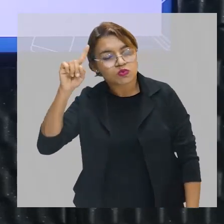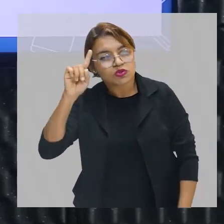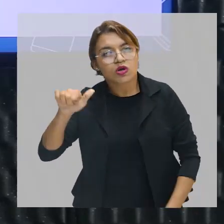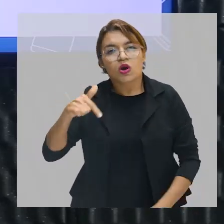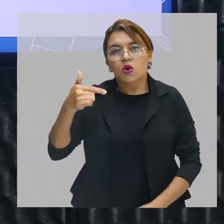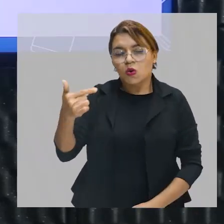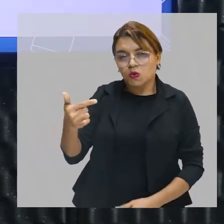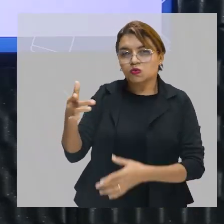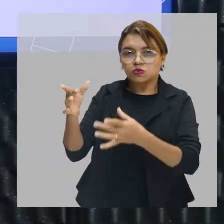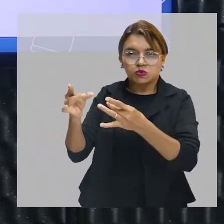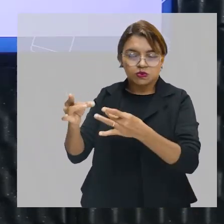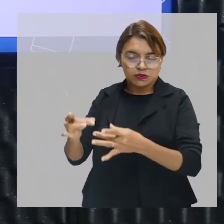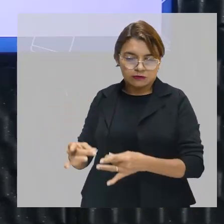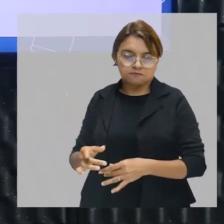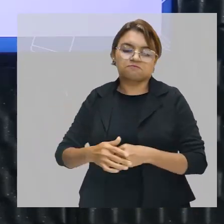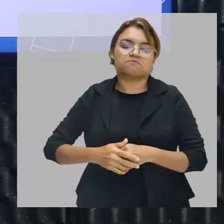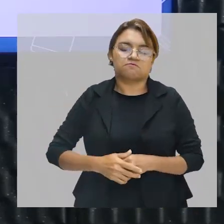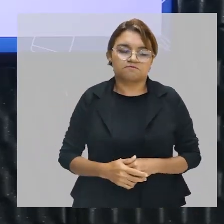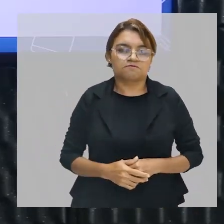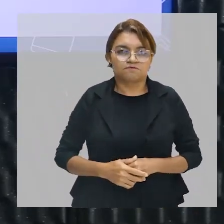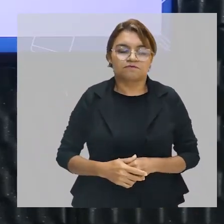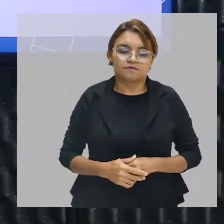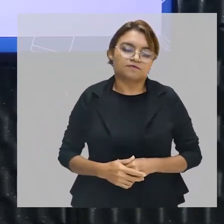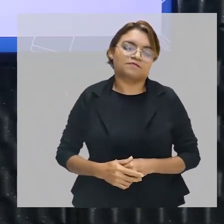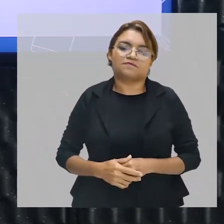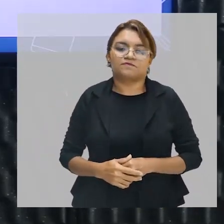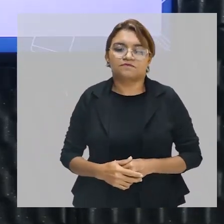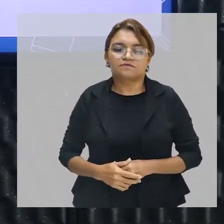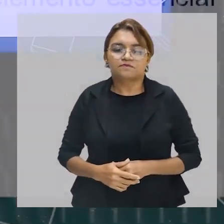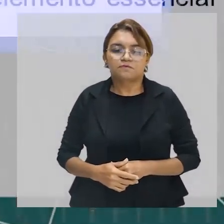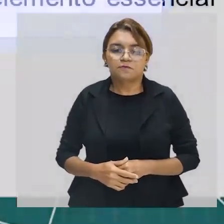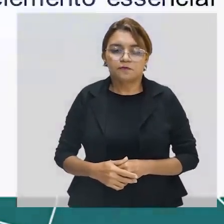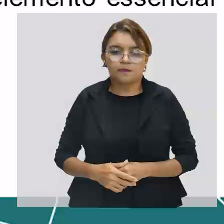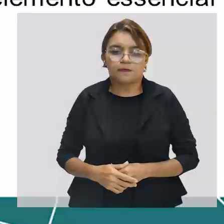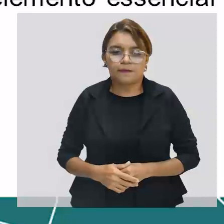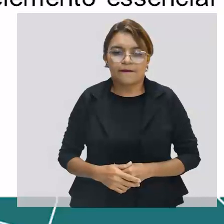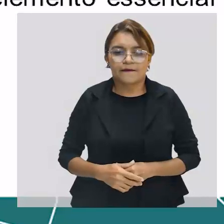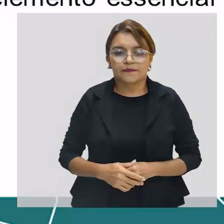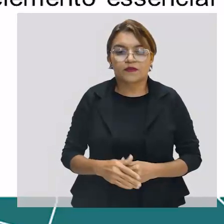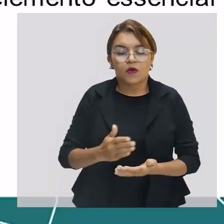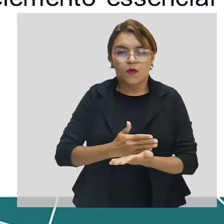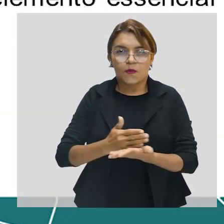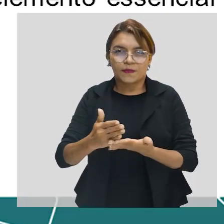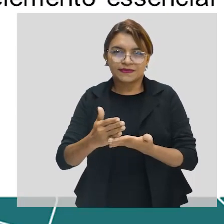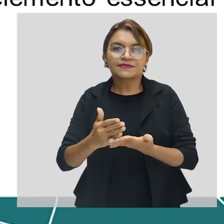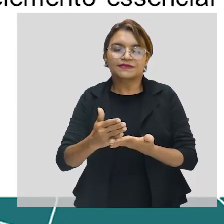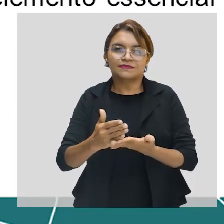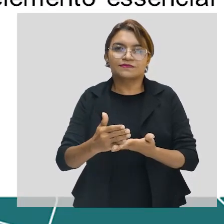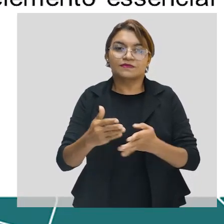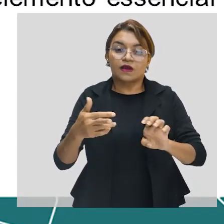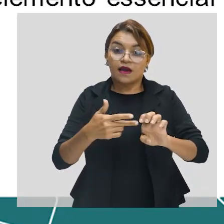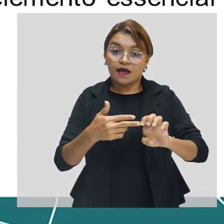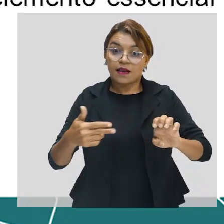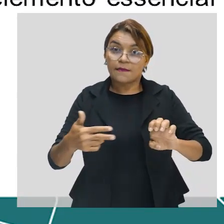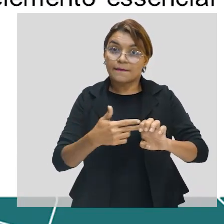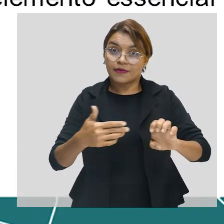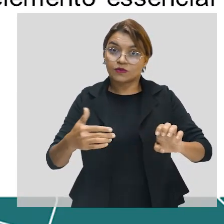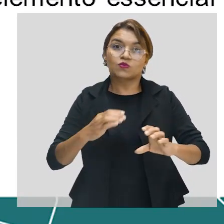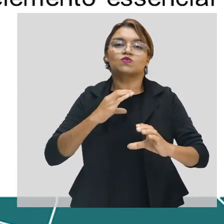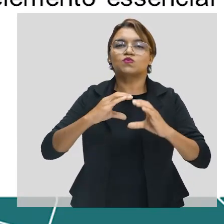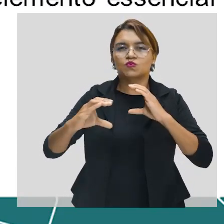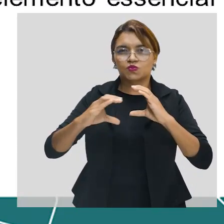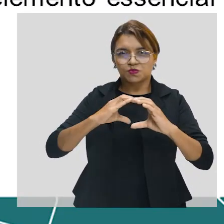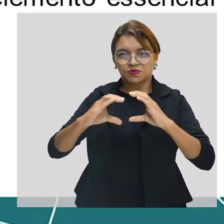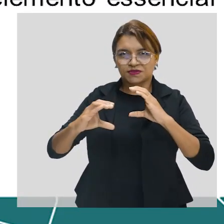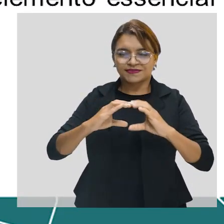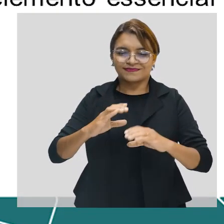Veremos a diferença entre esses níveis de linguagem. Então, vamos lá. Então, começando aqui com os elementos da